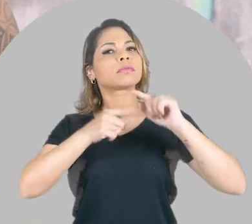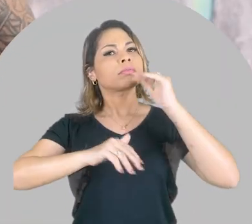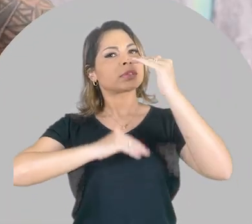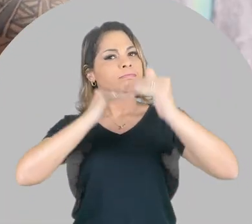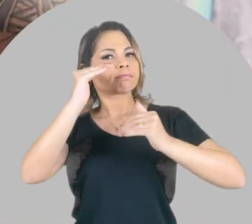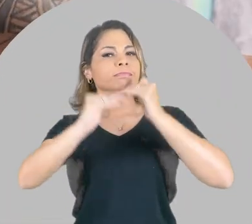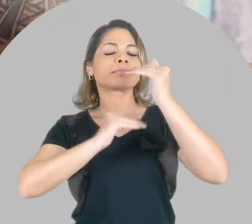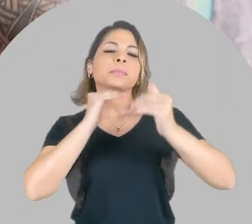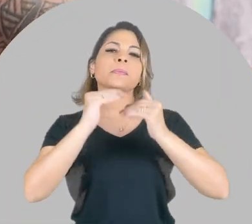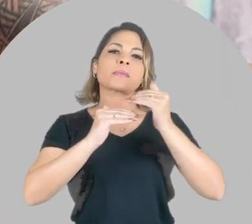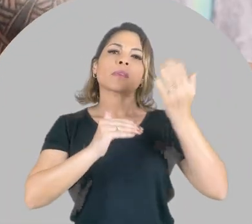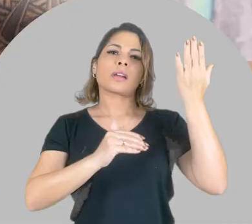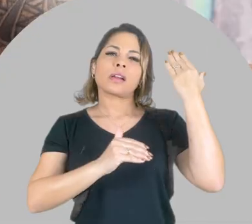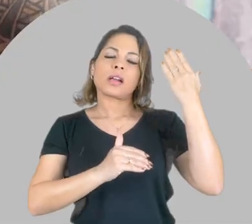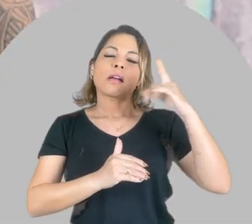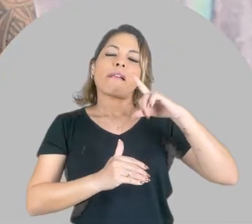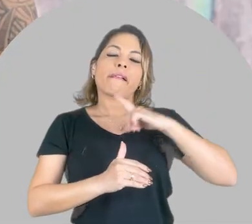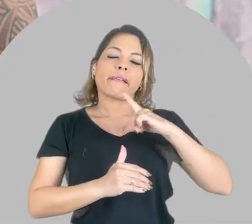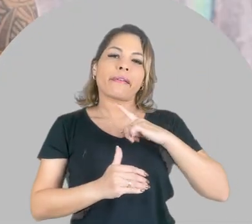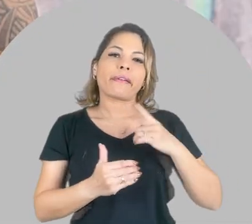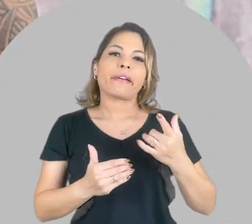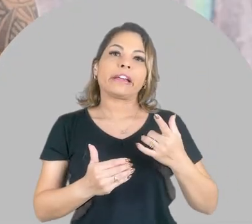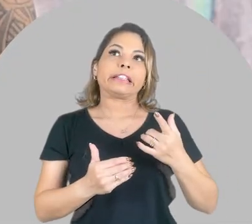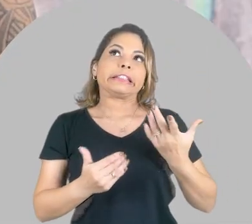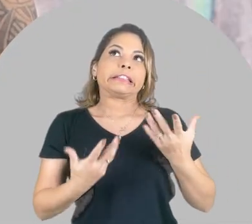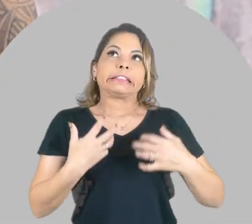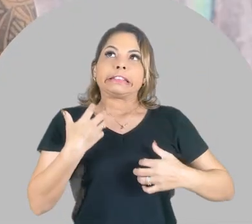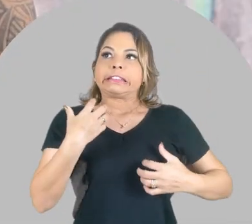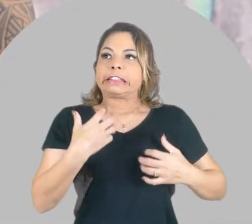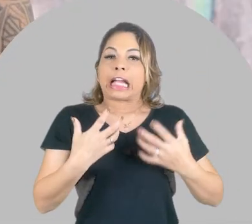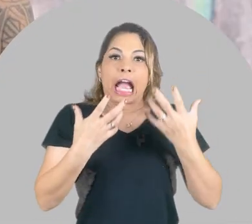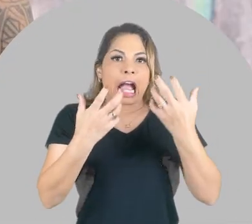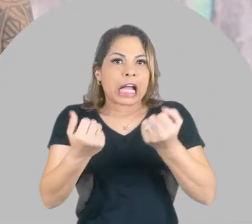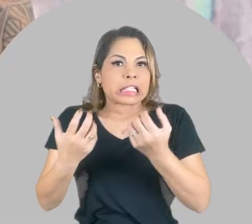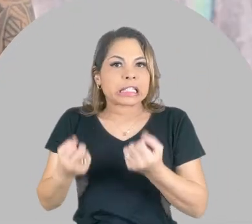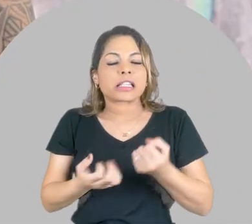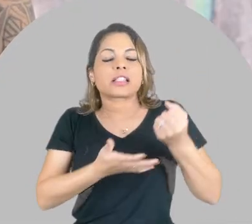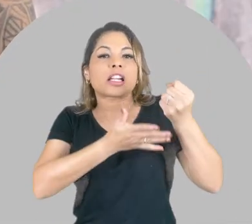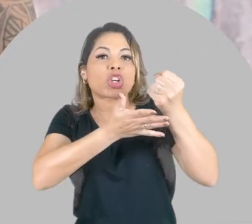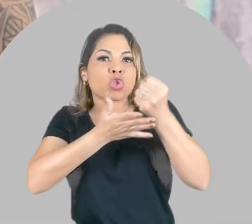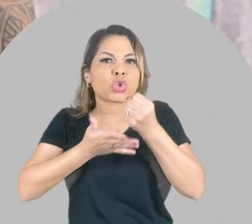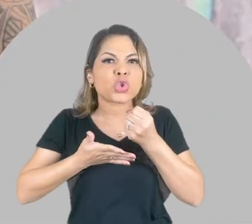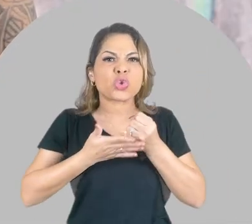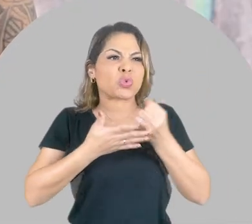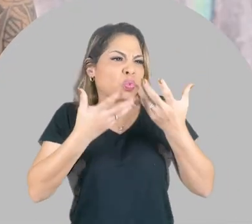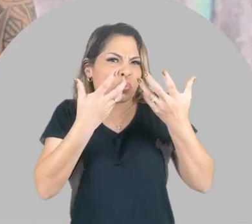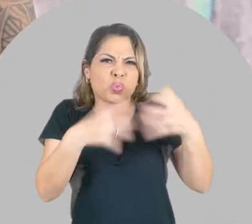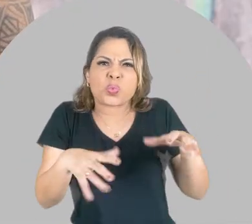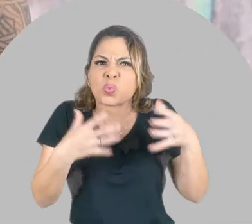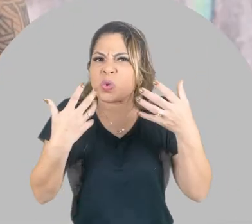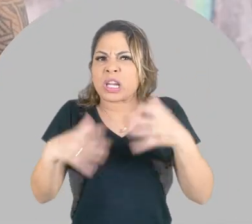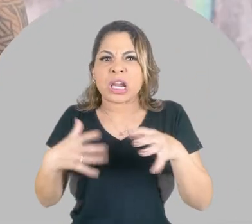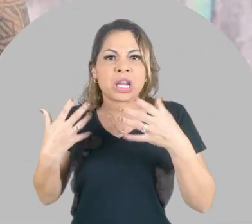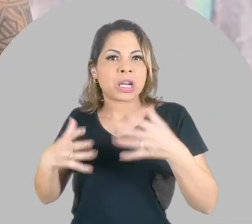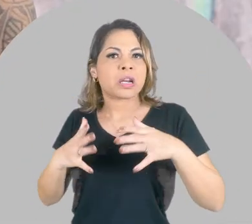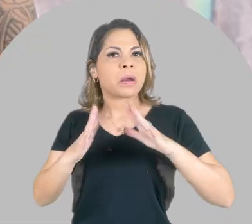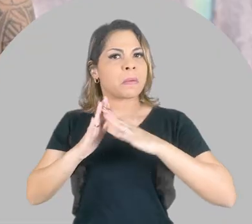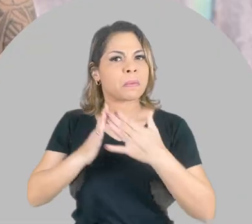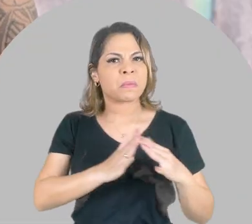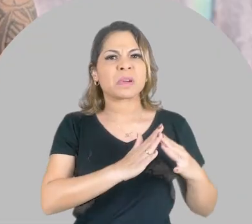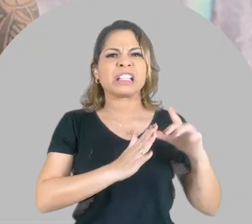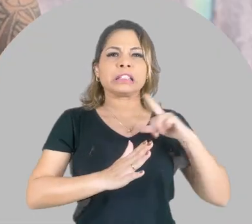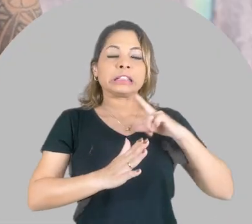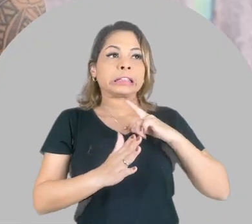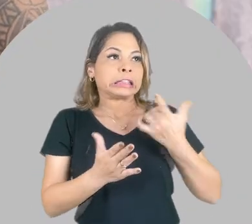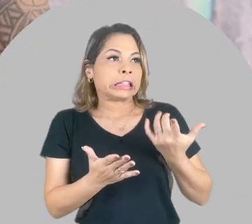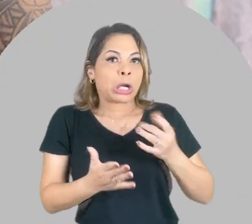vai se evoluindo também com seus aparelhos. E a gente era muito radical a aceitação de ajuda, de qualquer contribuição de terceiros